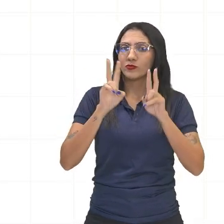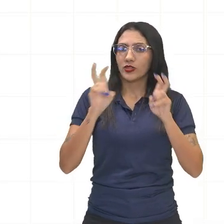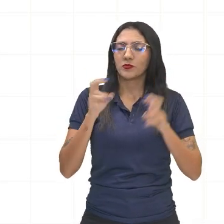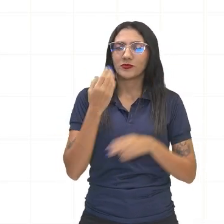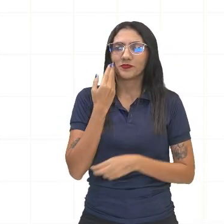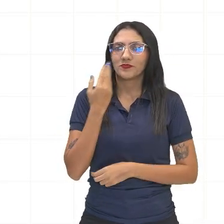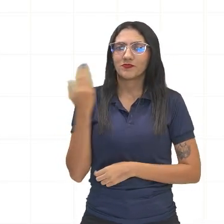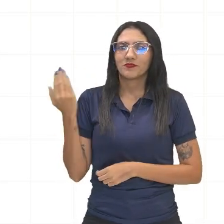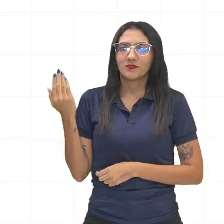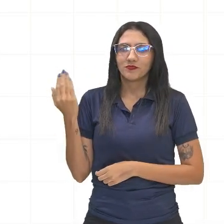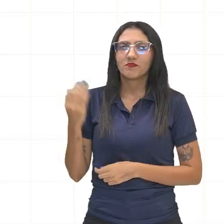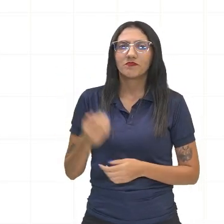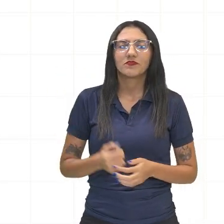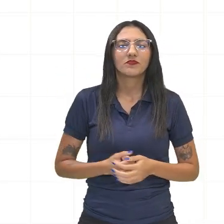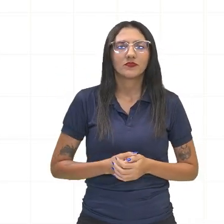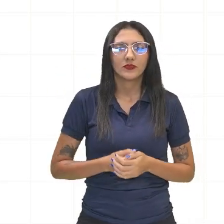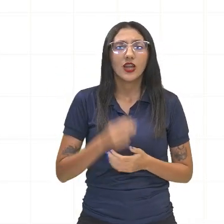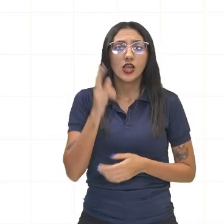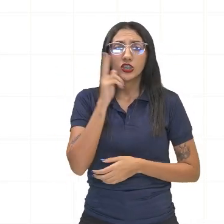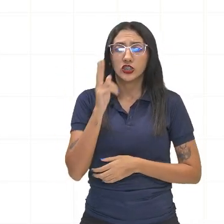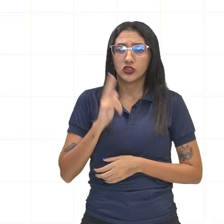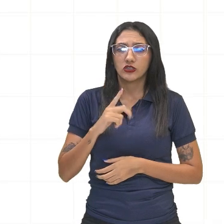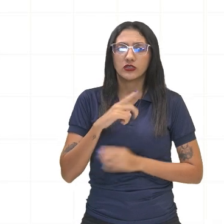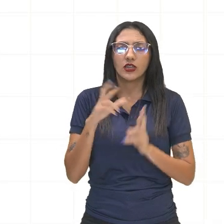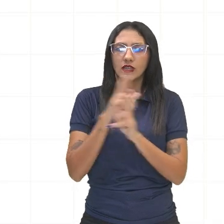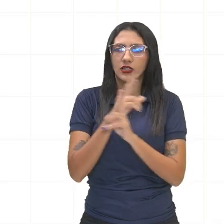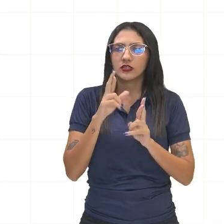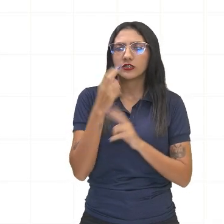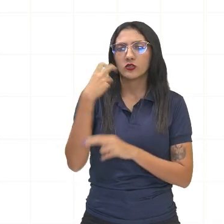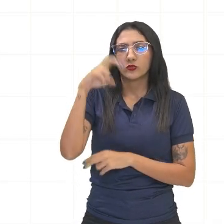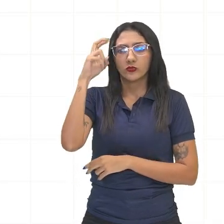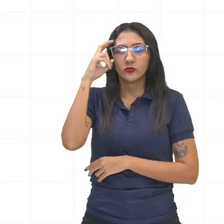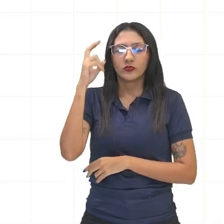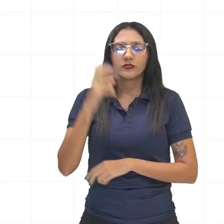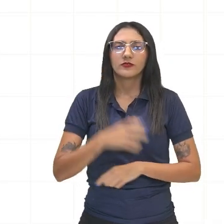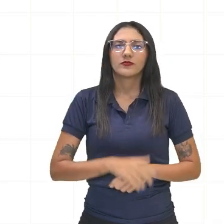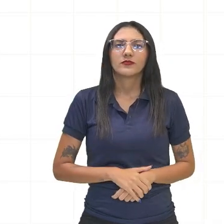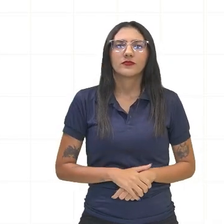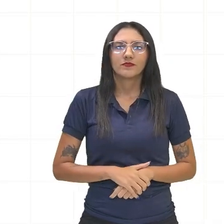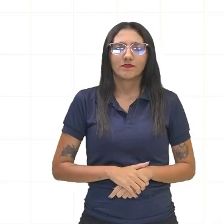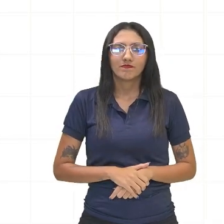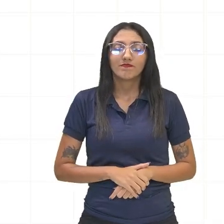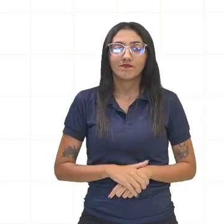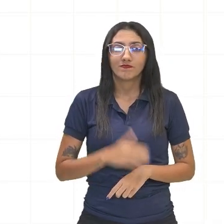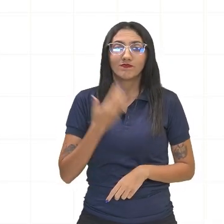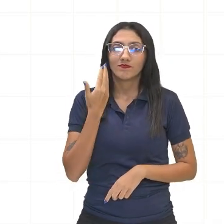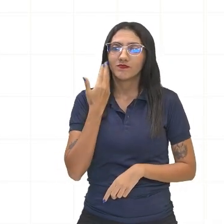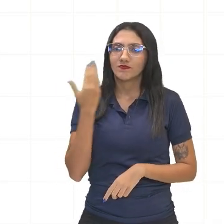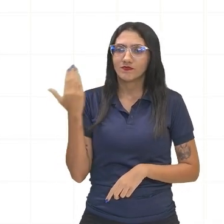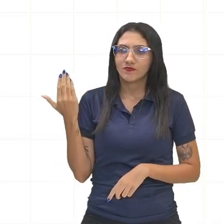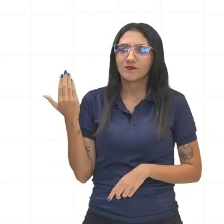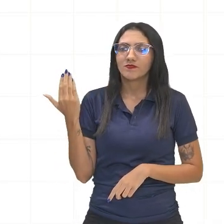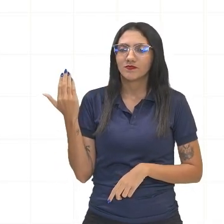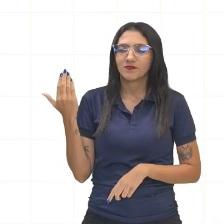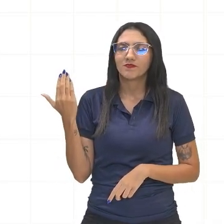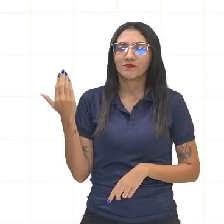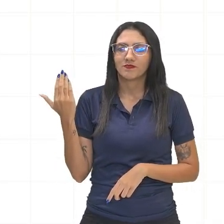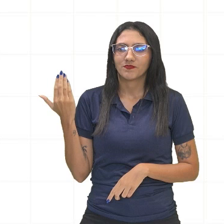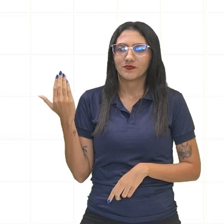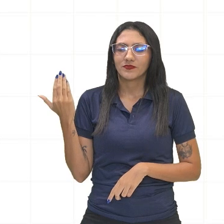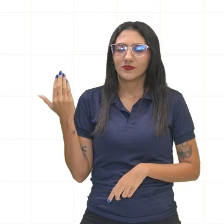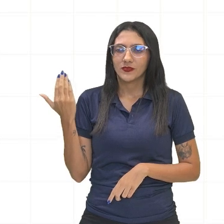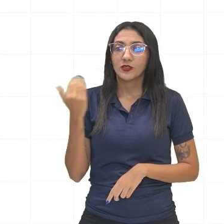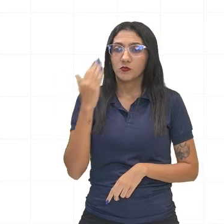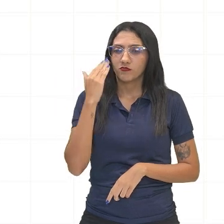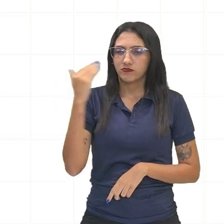né, história, ela é cultura, tá certo? Então, nós temos aí a Oração do Tempo, que é, então, uma música aí do Caetano